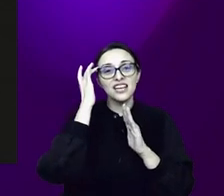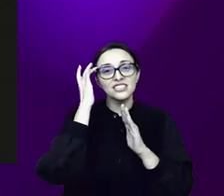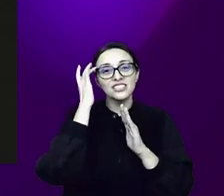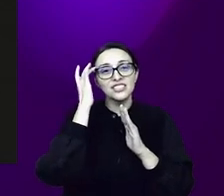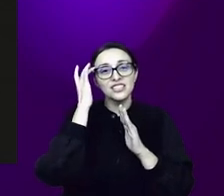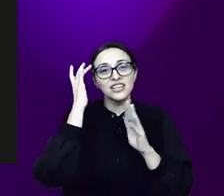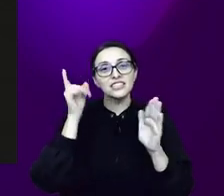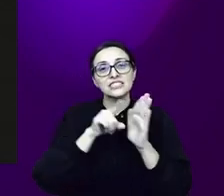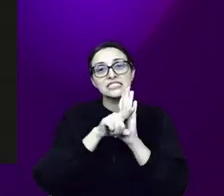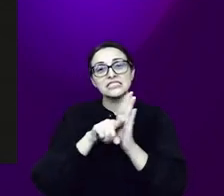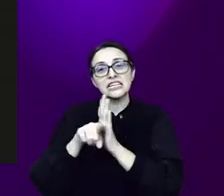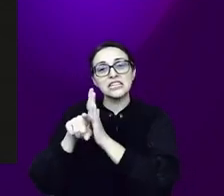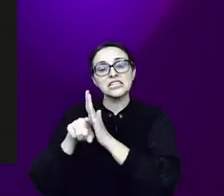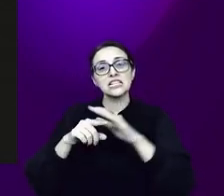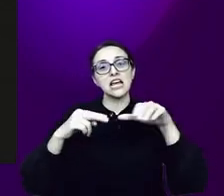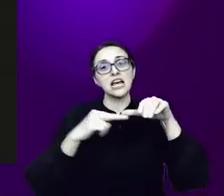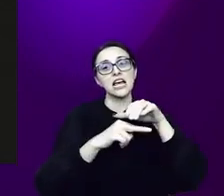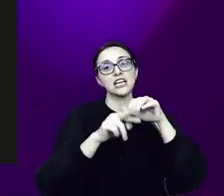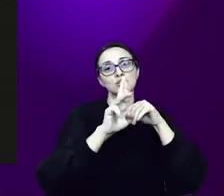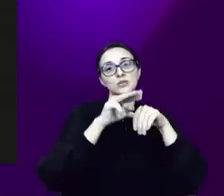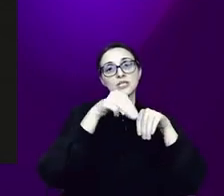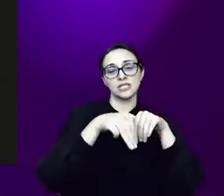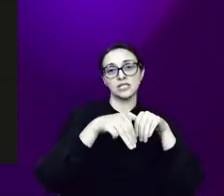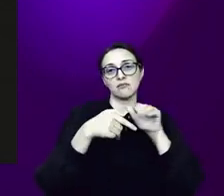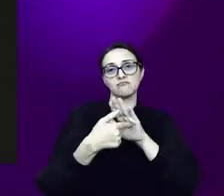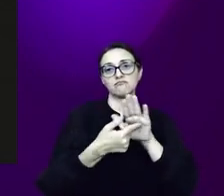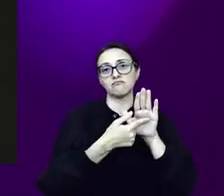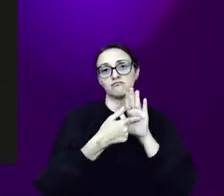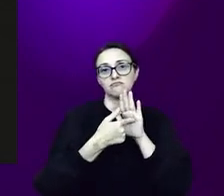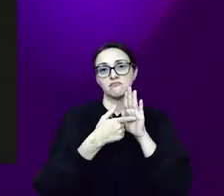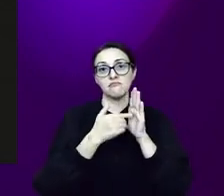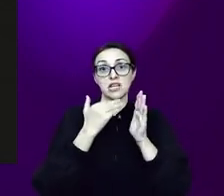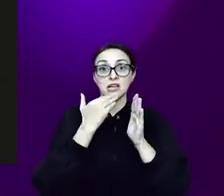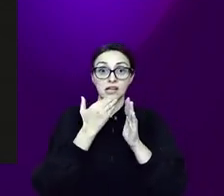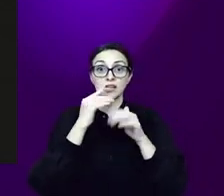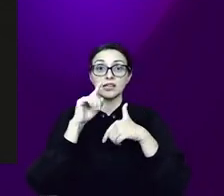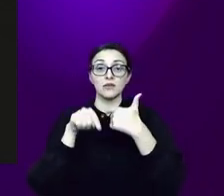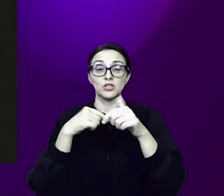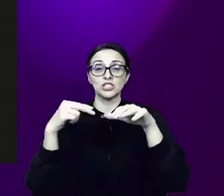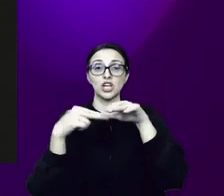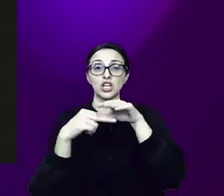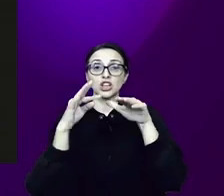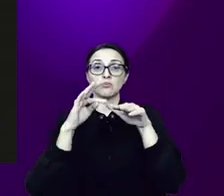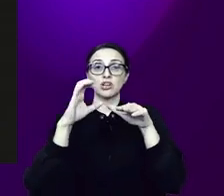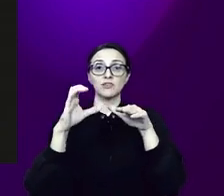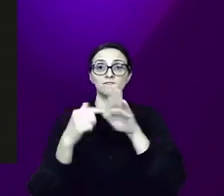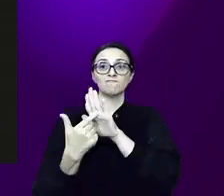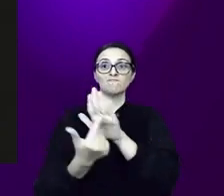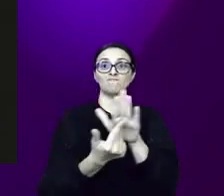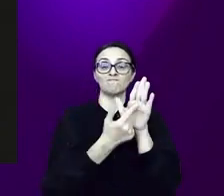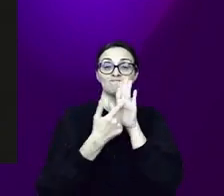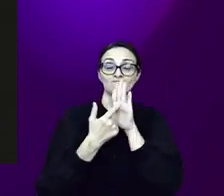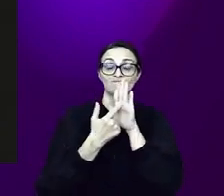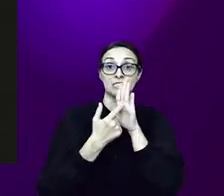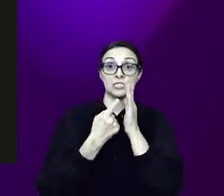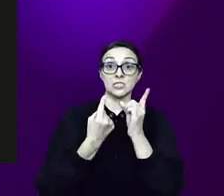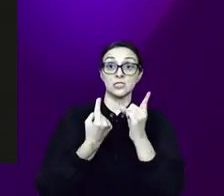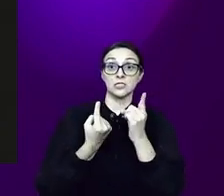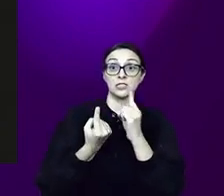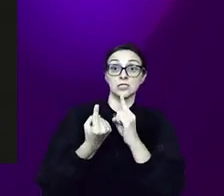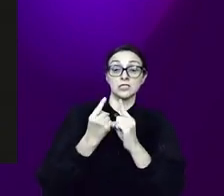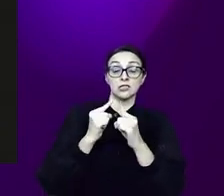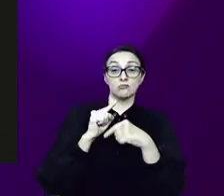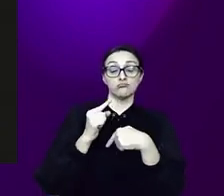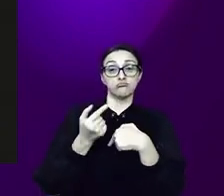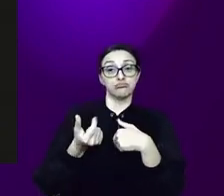exames diferentes, né? A ressonância talvez não demonstrando essa deformidade tão grande e depois uma tomografia demonstrando uma retroversão muito grande.